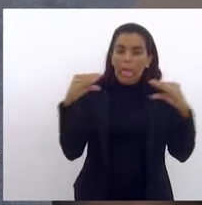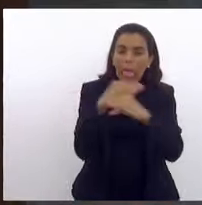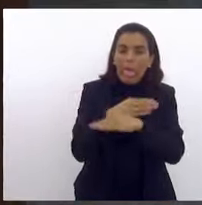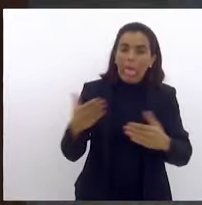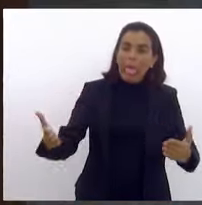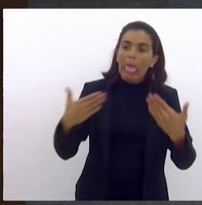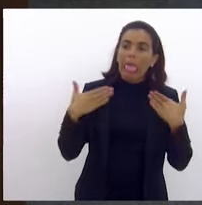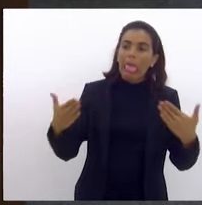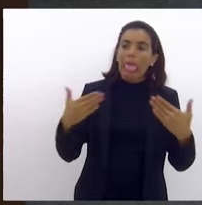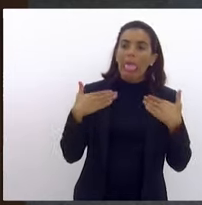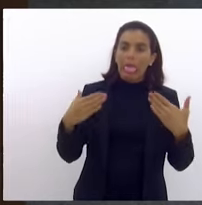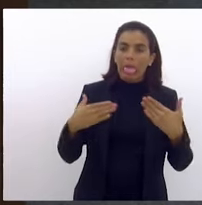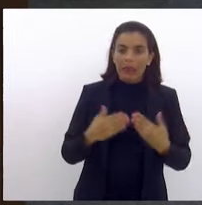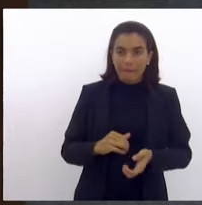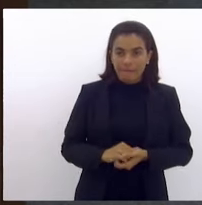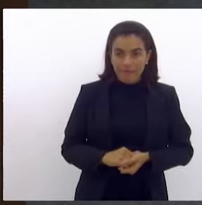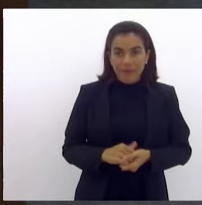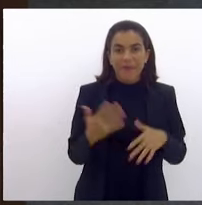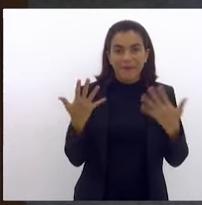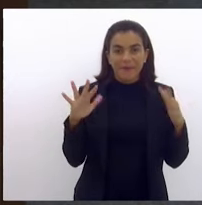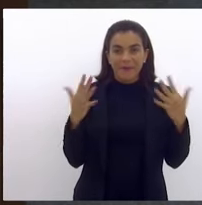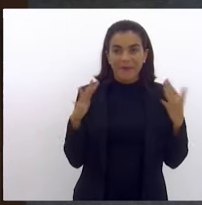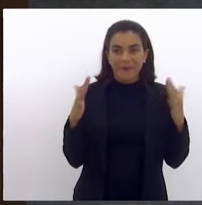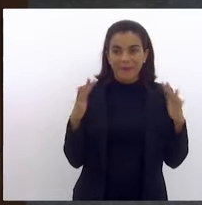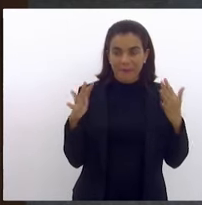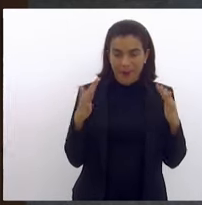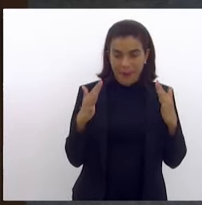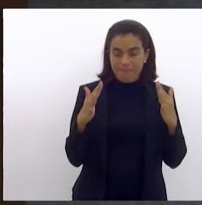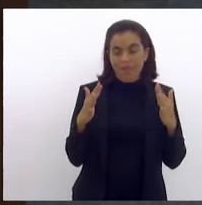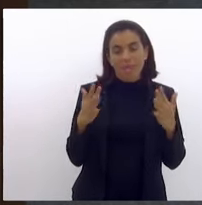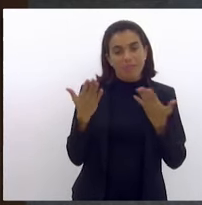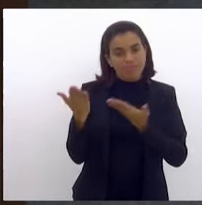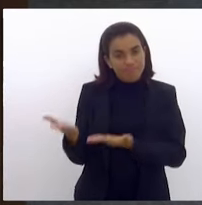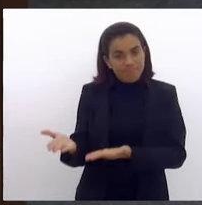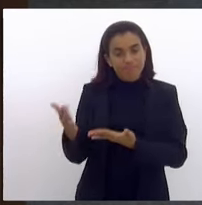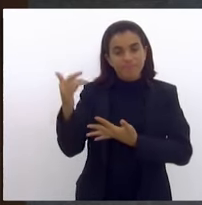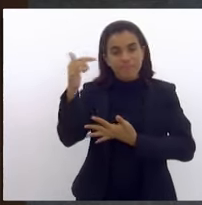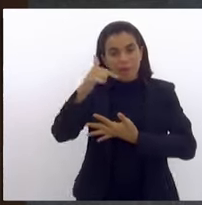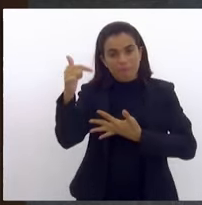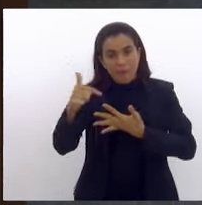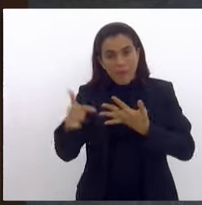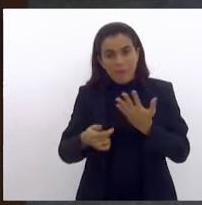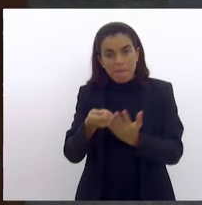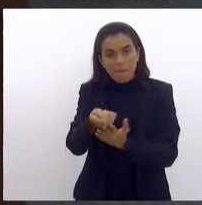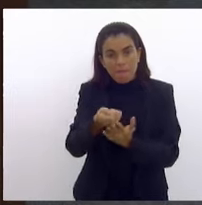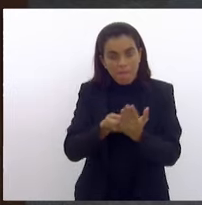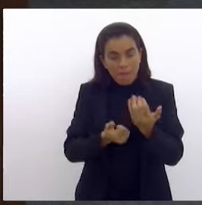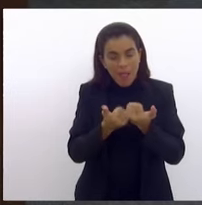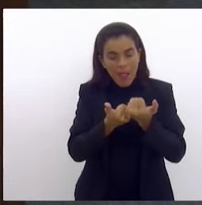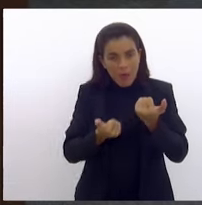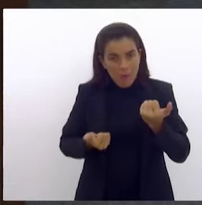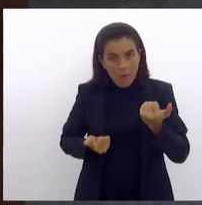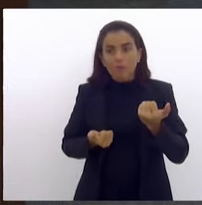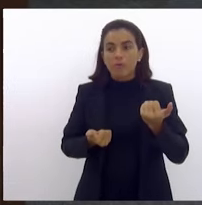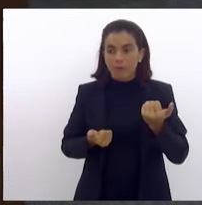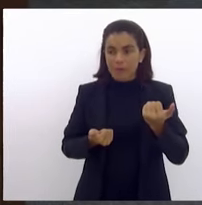verdade. Portanto, parabéns a Vossa Excelência e os demais que assinaram, e a coautoria